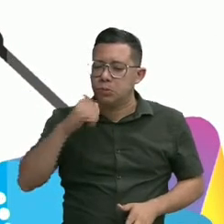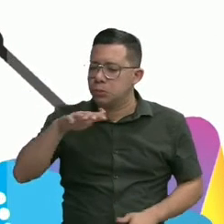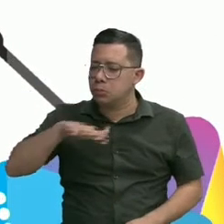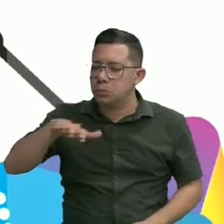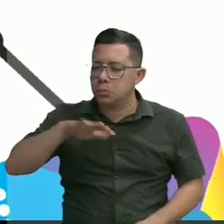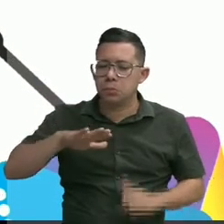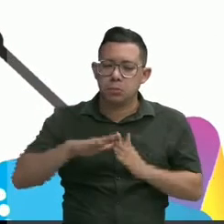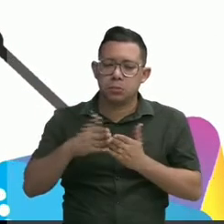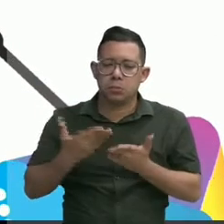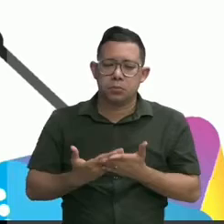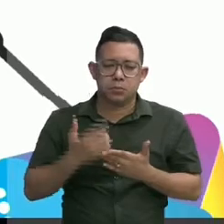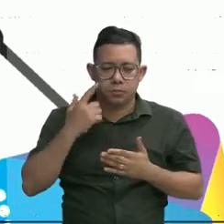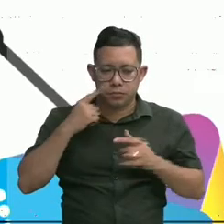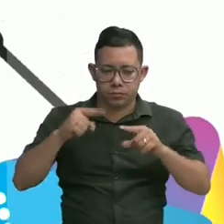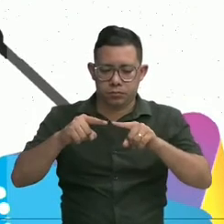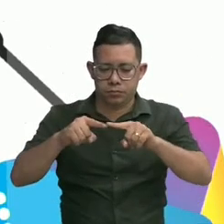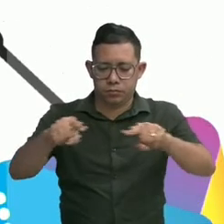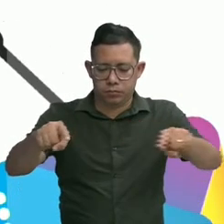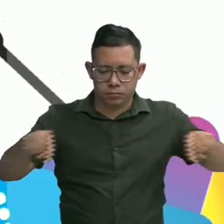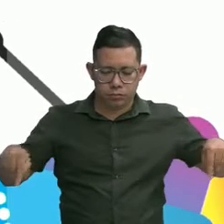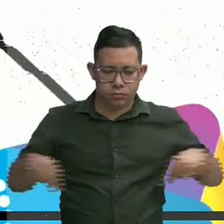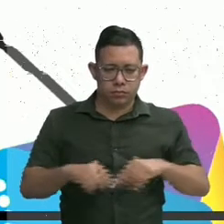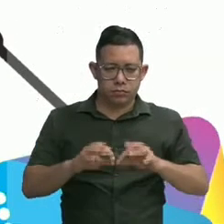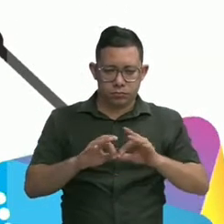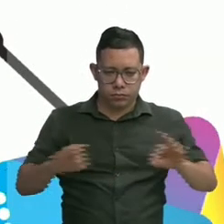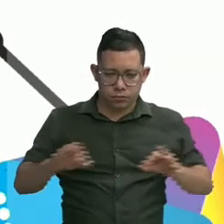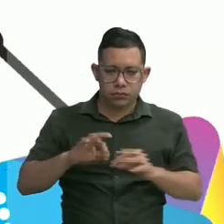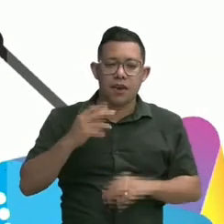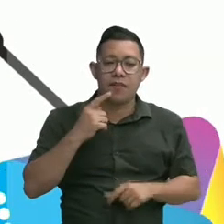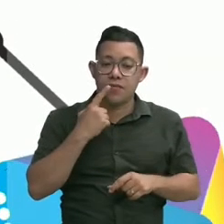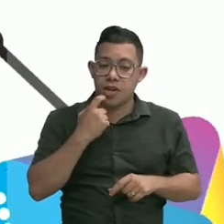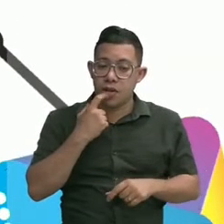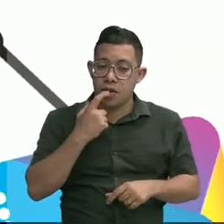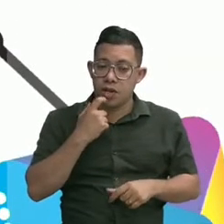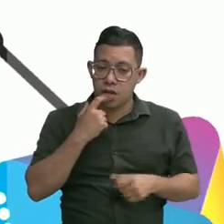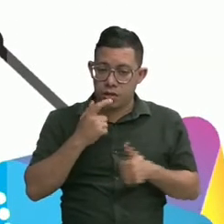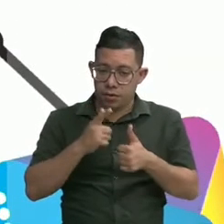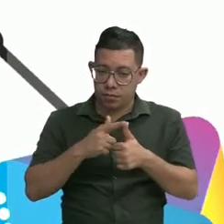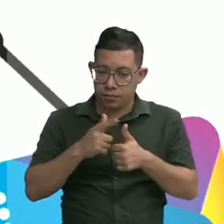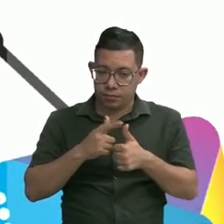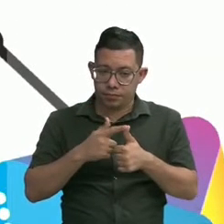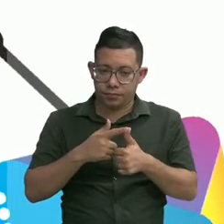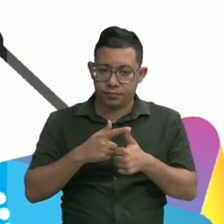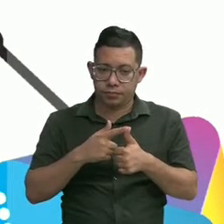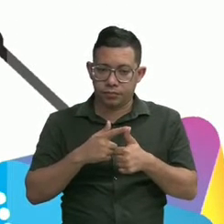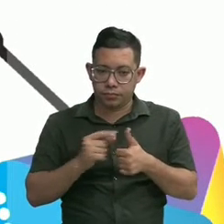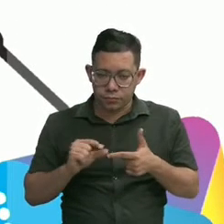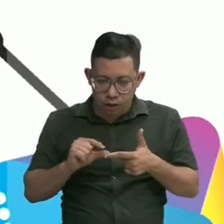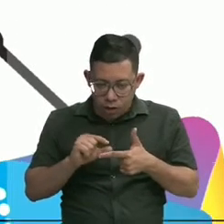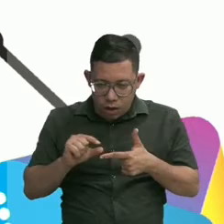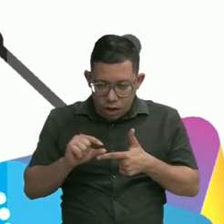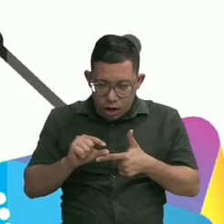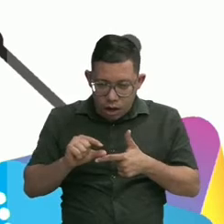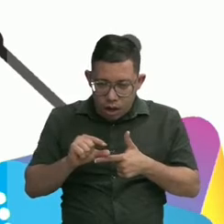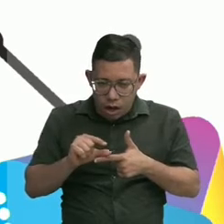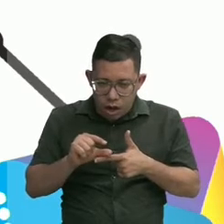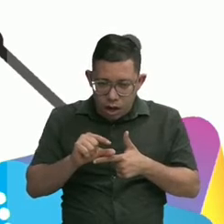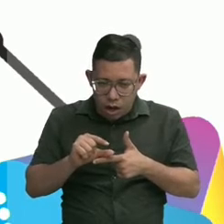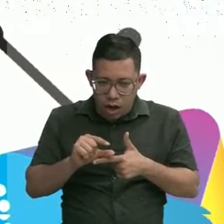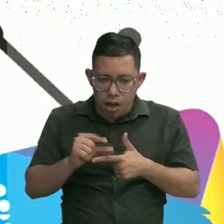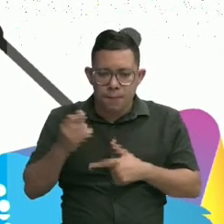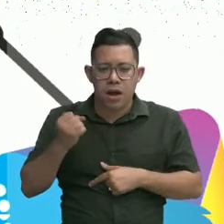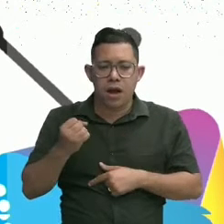escola letra Determine a área da parte vermelha sabendo que a parte branca não poderá ser